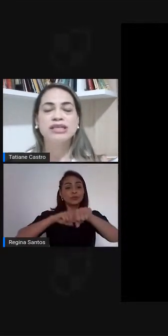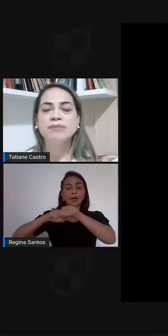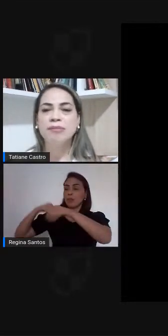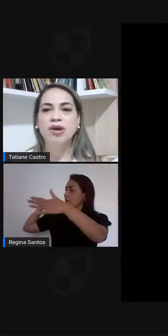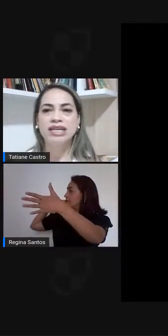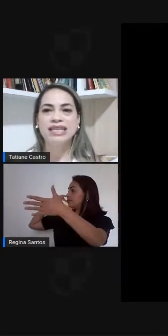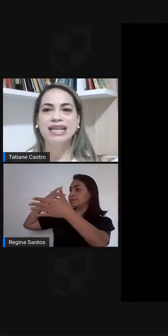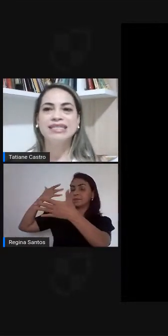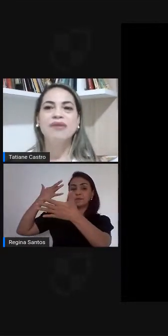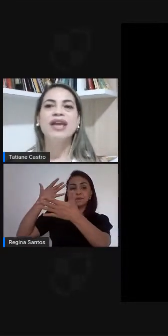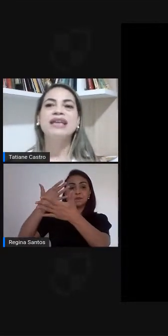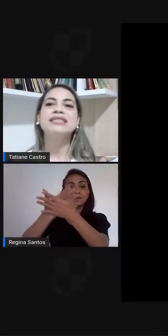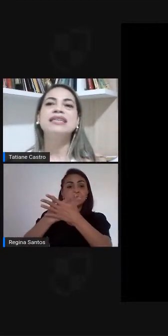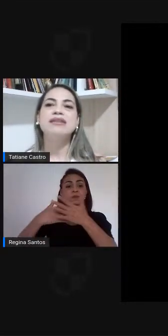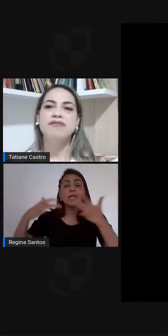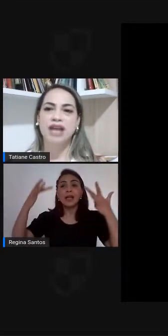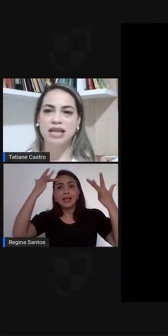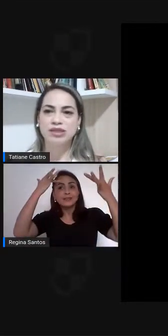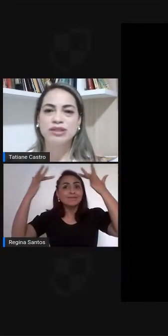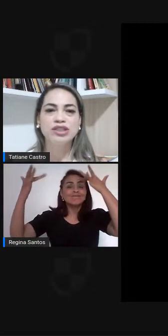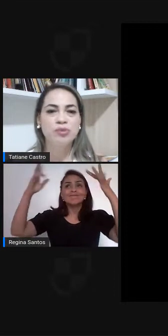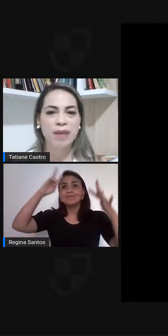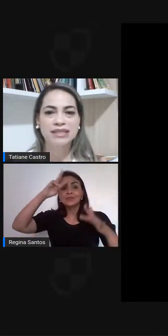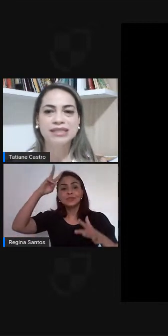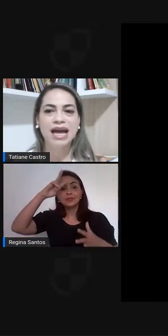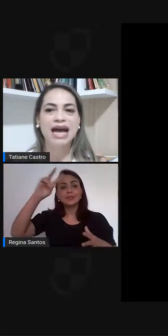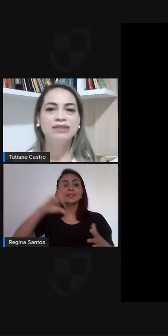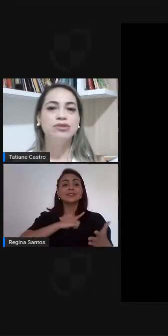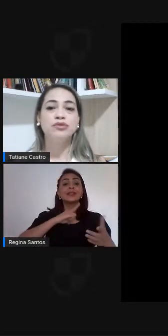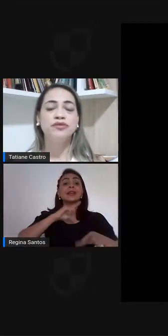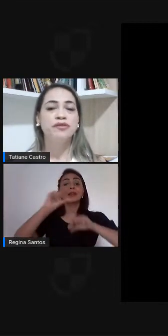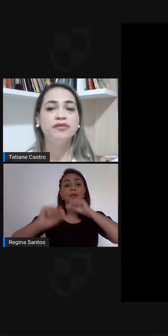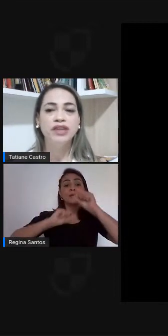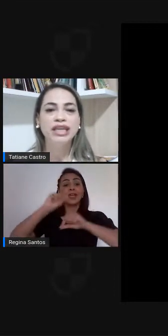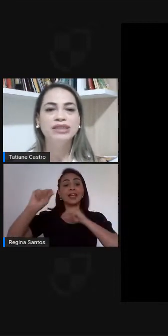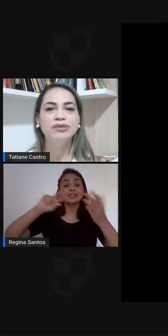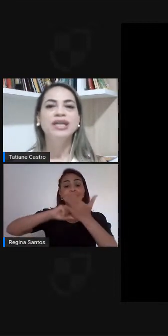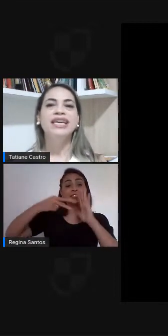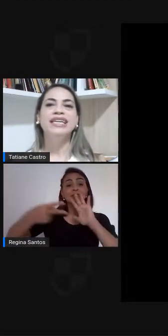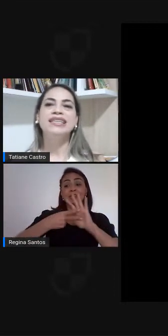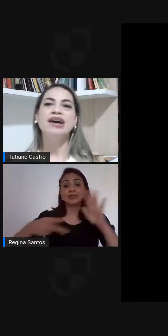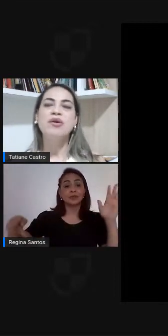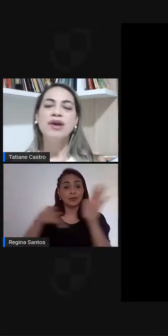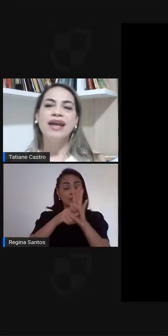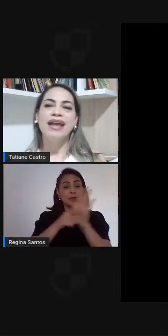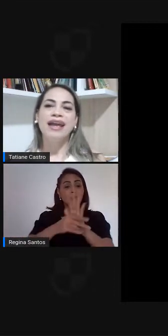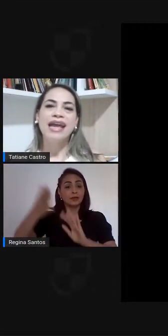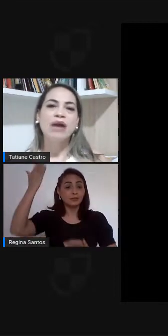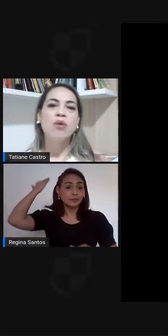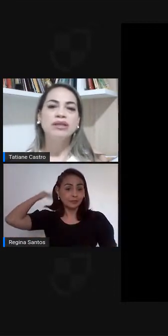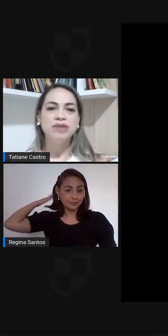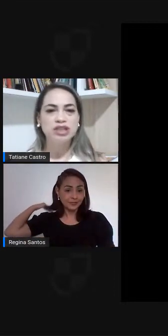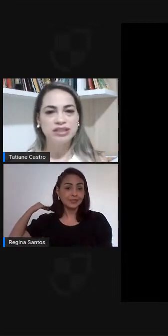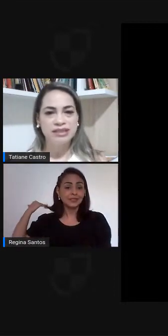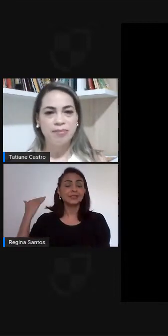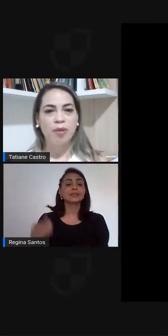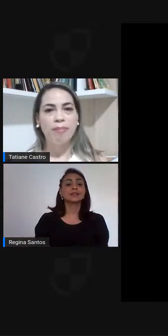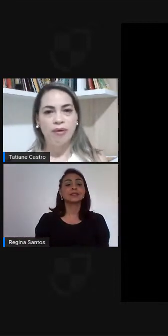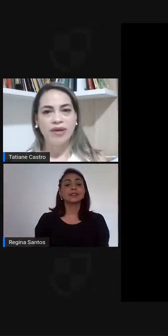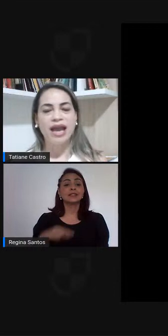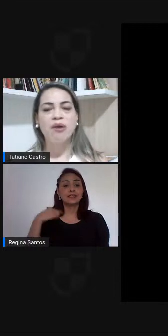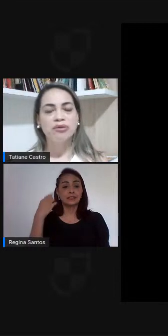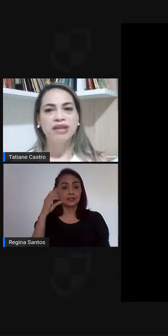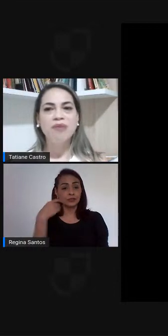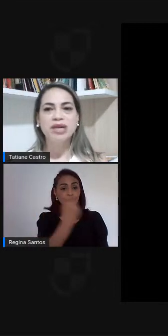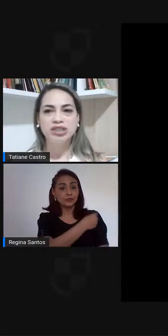as nossas memórias elas são ressignificações de um passado, de um vivido, então, quando a gente se